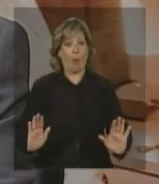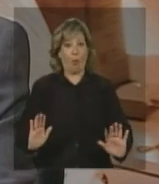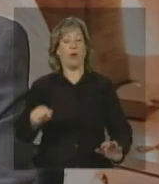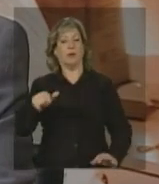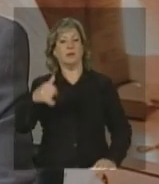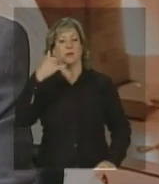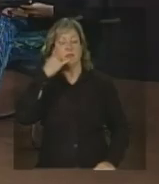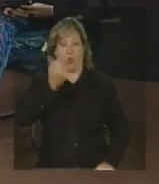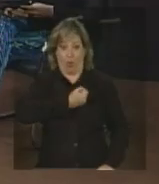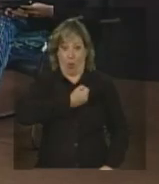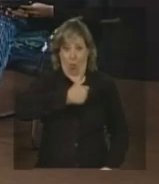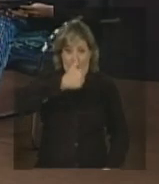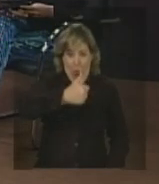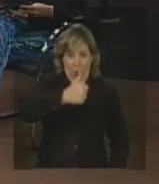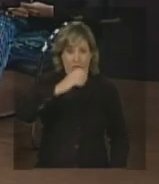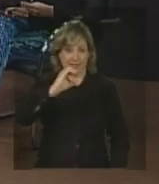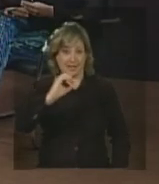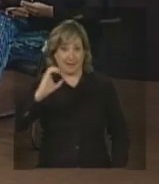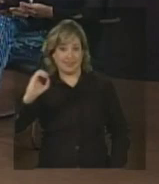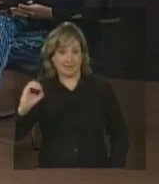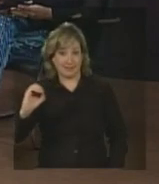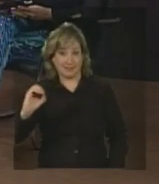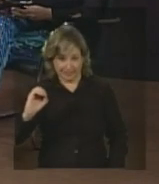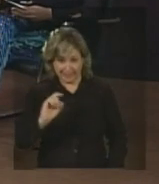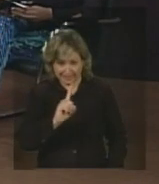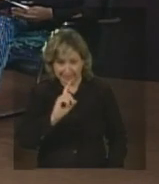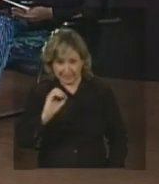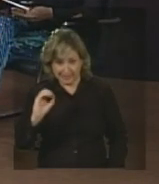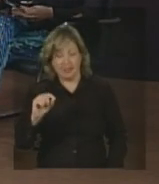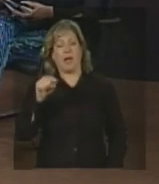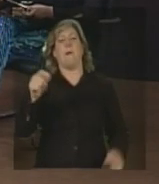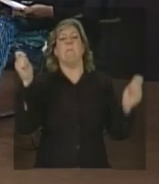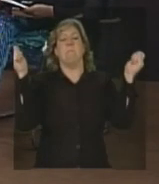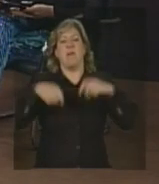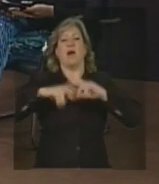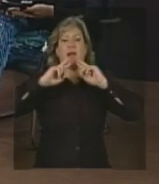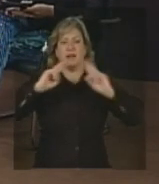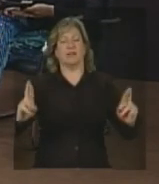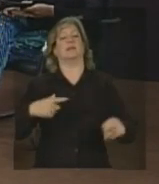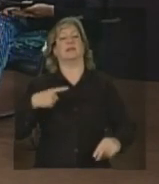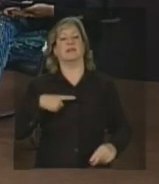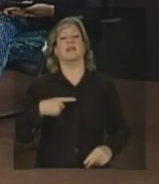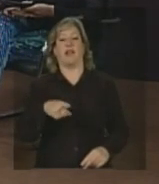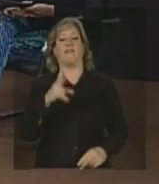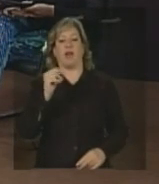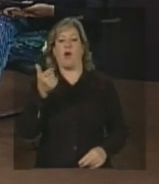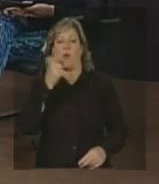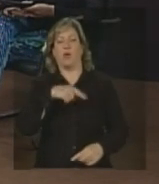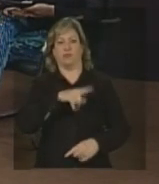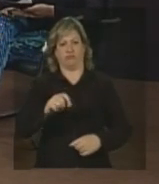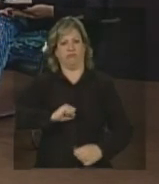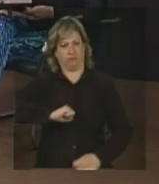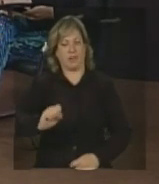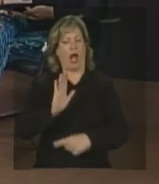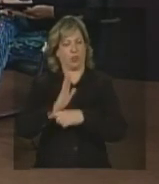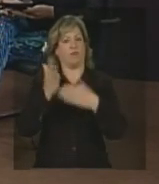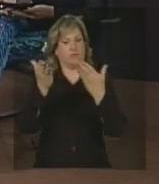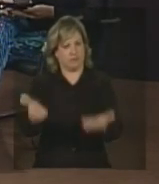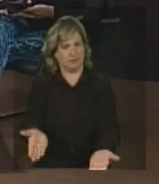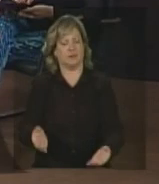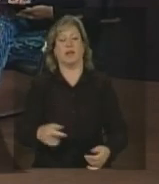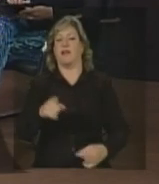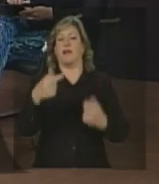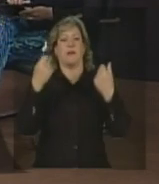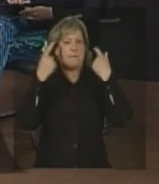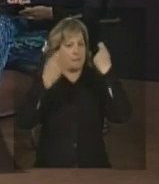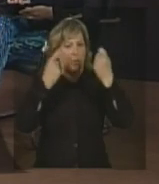100, 100, você vai poder fazer a reclamação, e essa reclamação vai chegar para que a gente possa tomar as providências. E a senhora fica tranquila